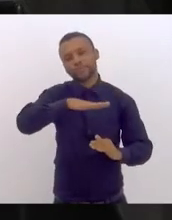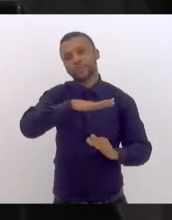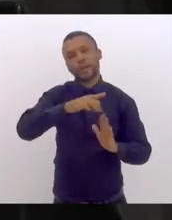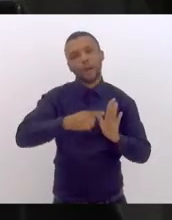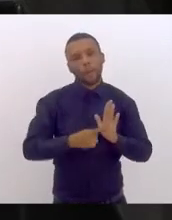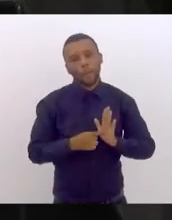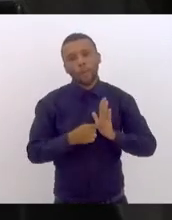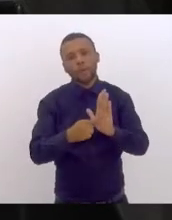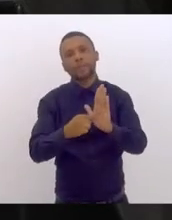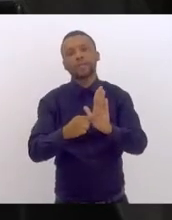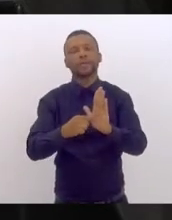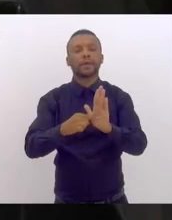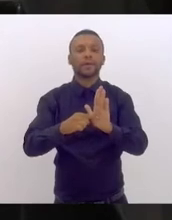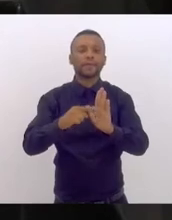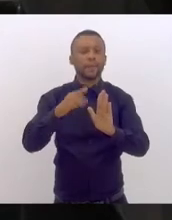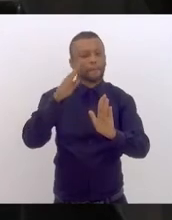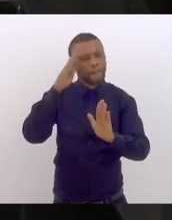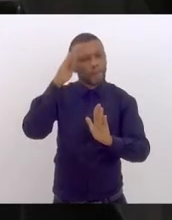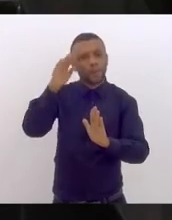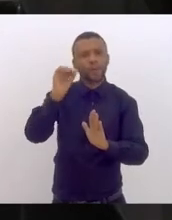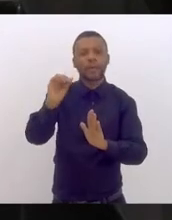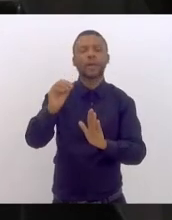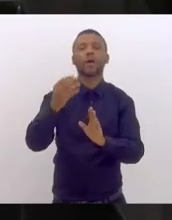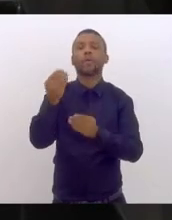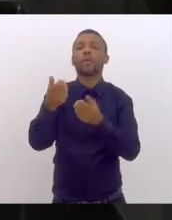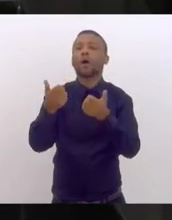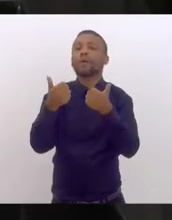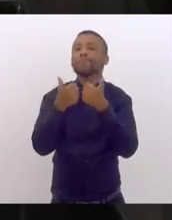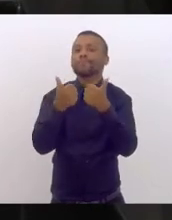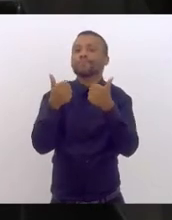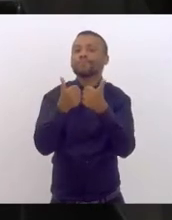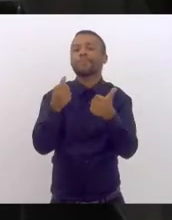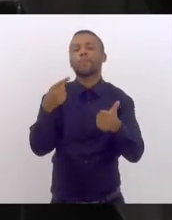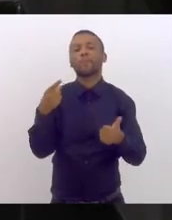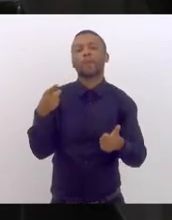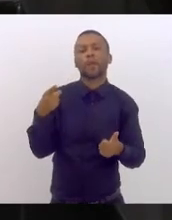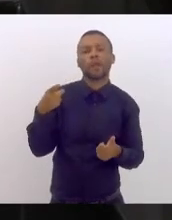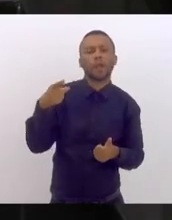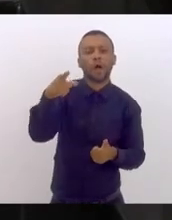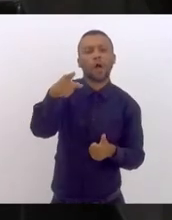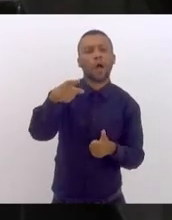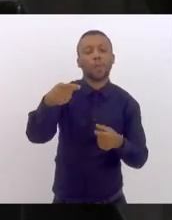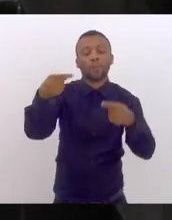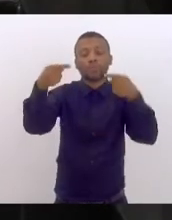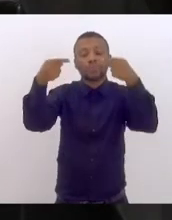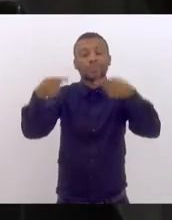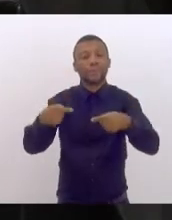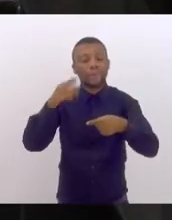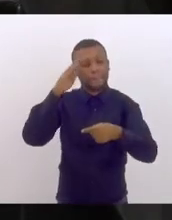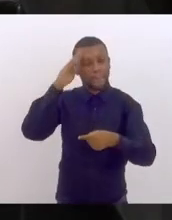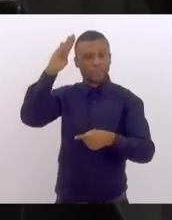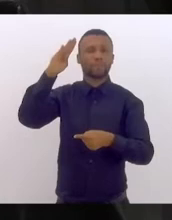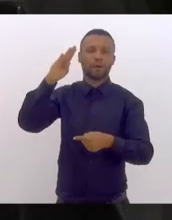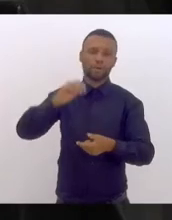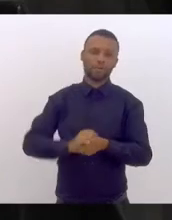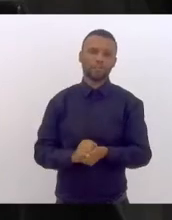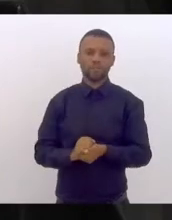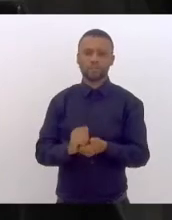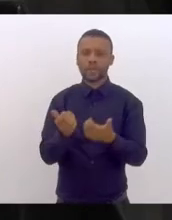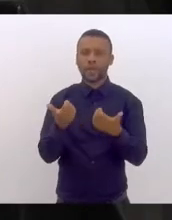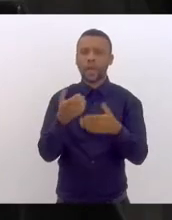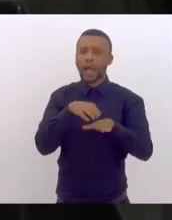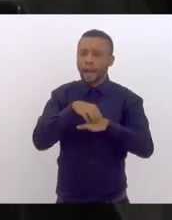pontaria sem hesitar a mobilidade como dos seus grandes desafios cotidianos e a mobilidade principalmente